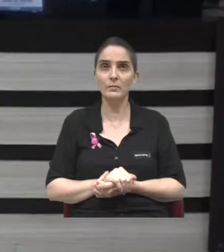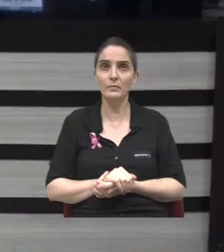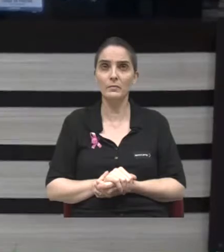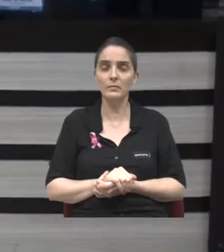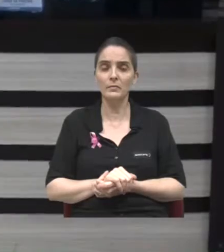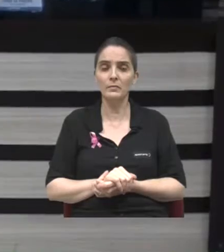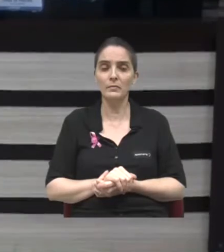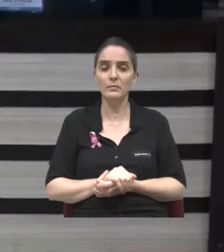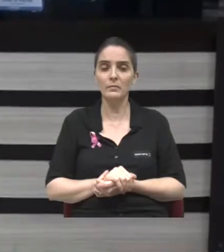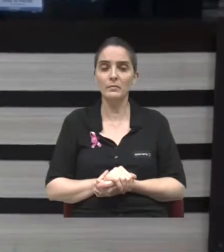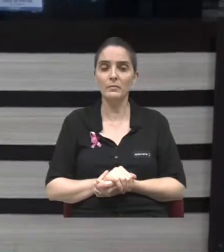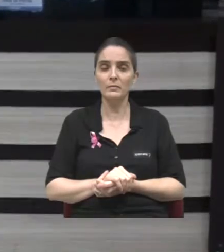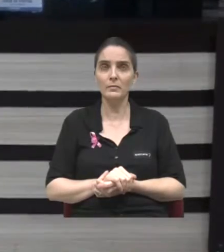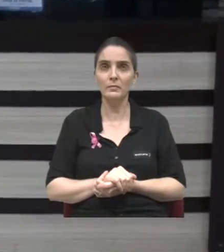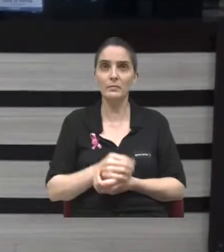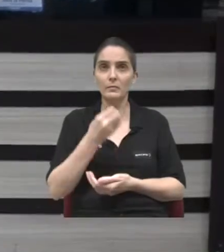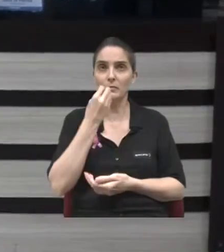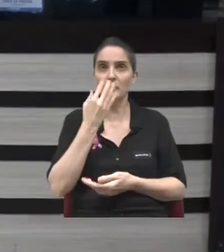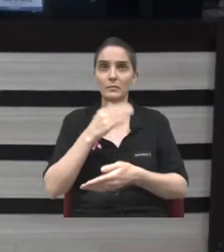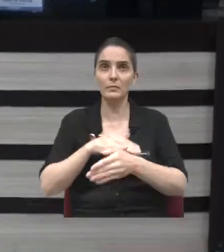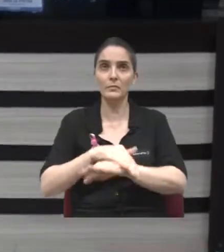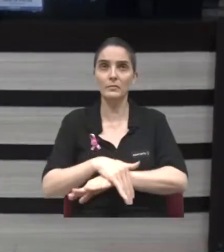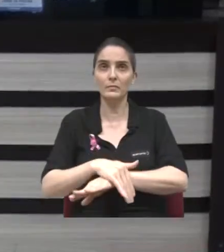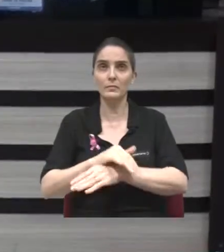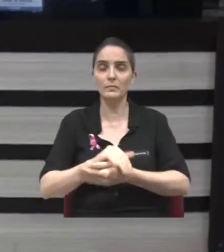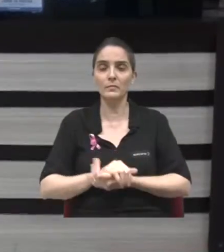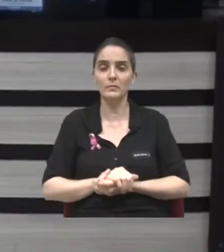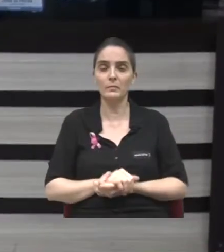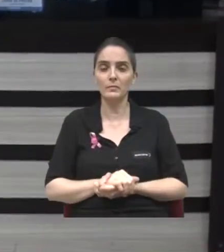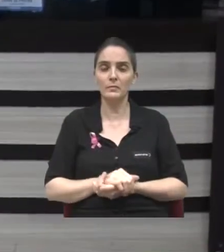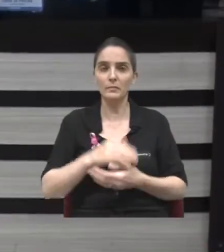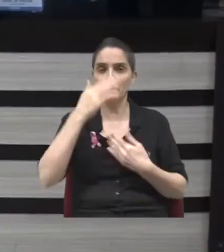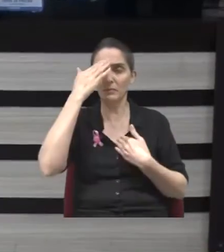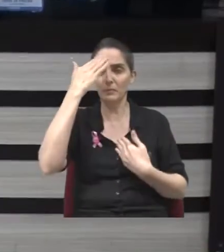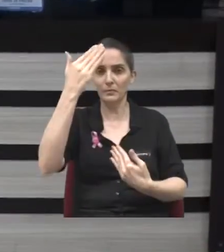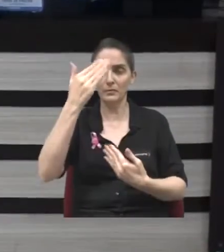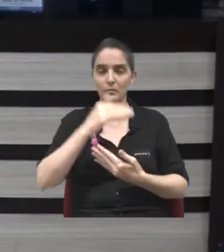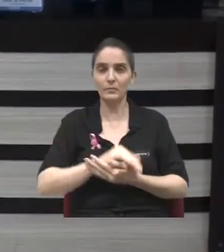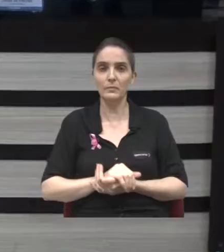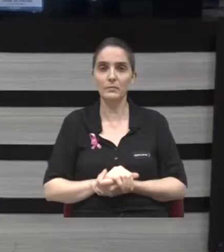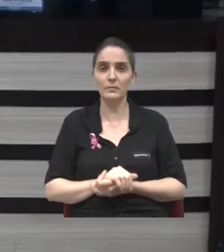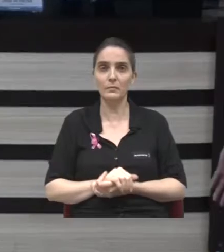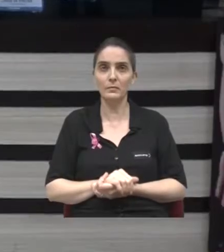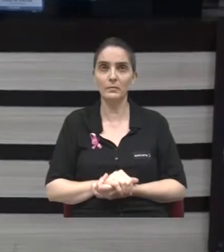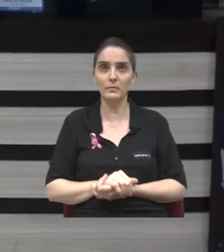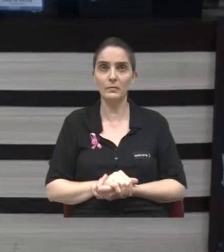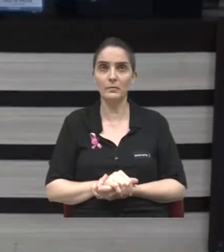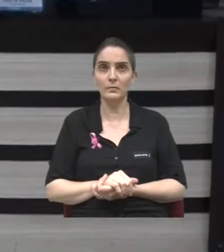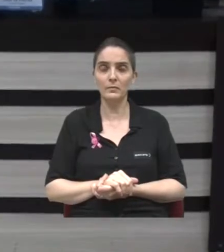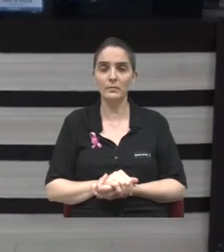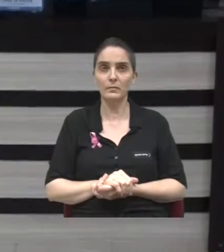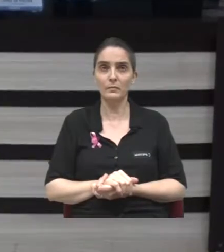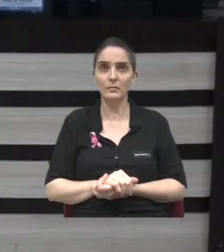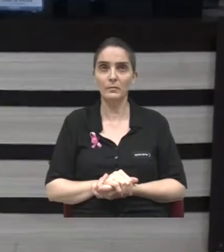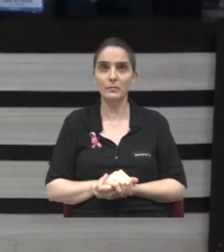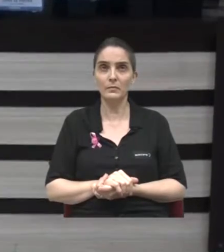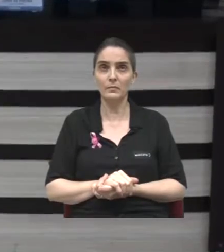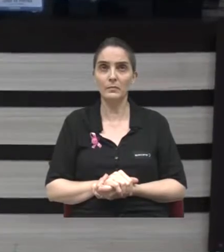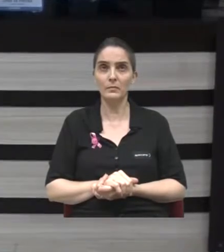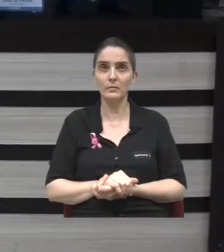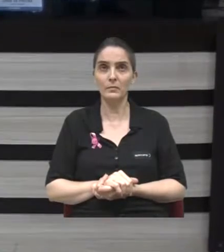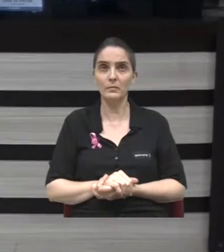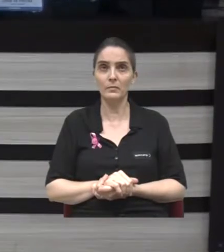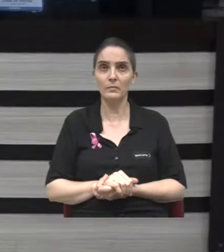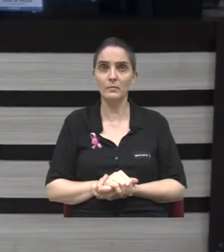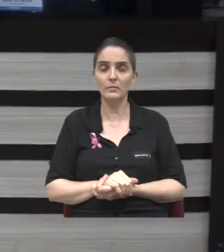Boa noite, ilustre presidente. Obrigado pela complacência da questão de ordem, abrindo um precedente como o senhor abriu para o nosso colega,